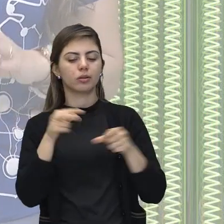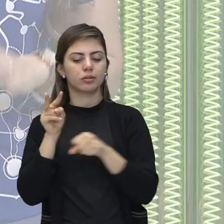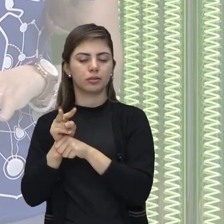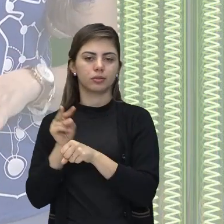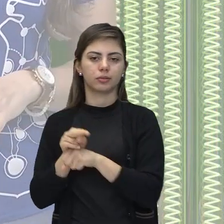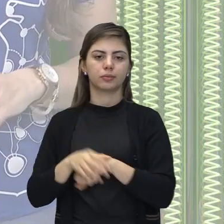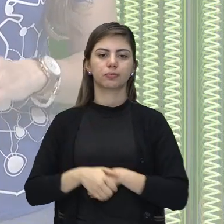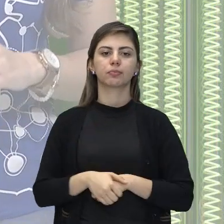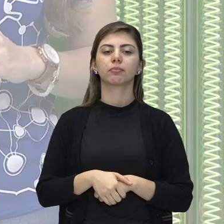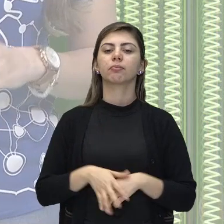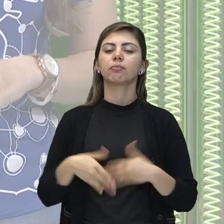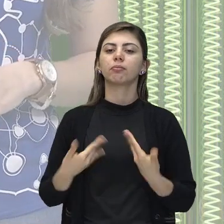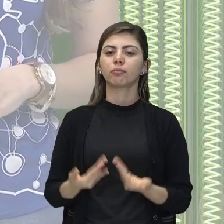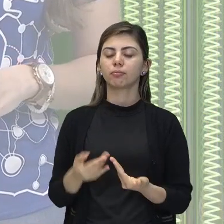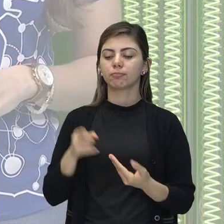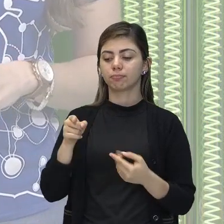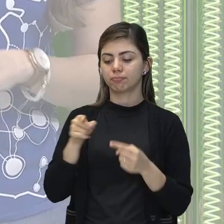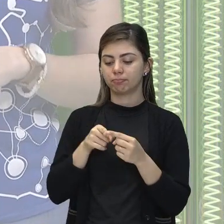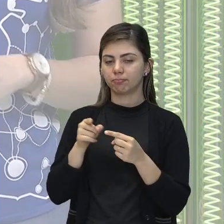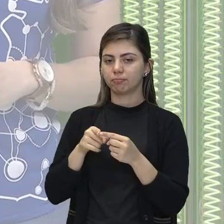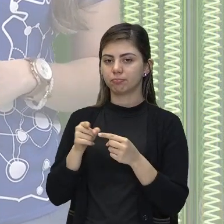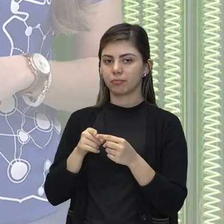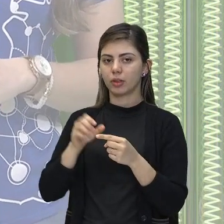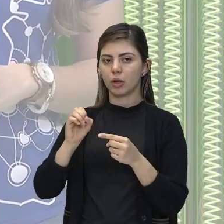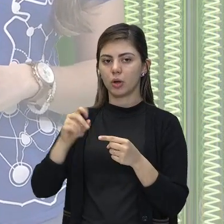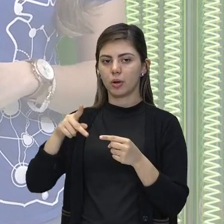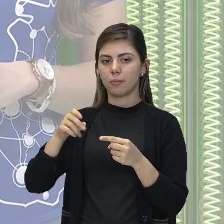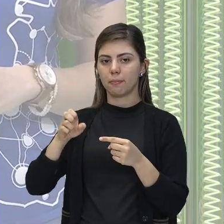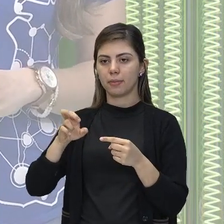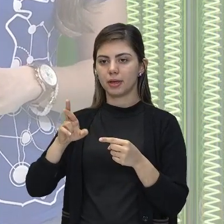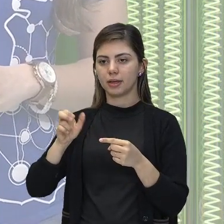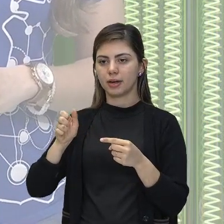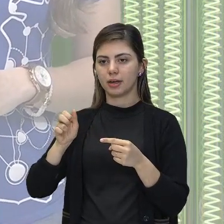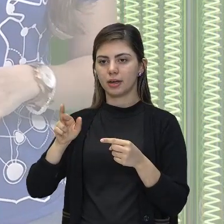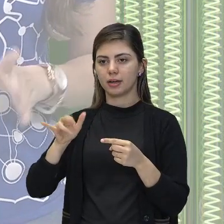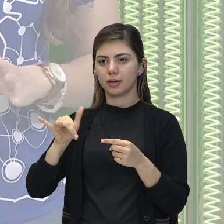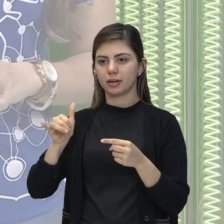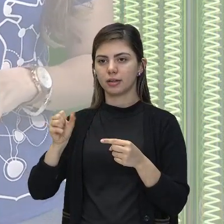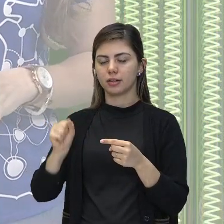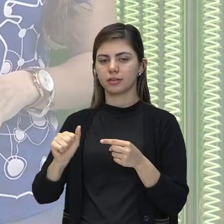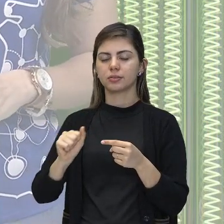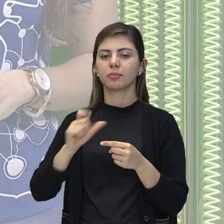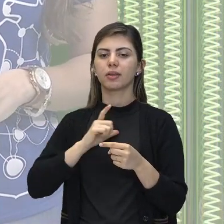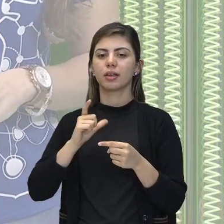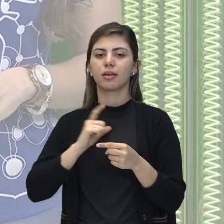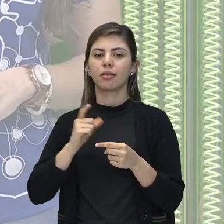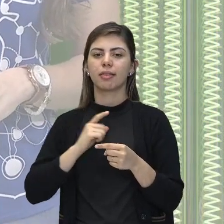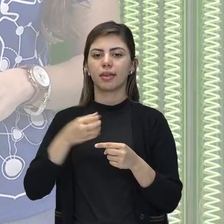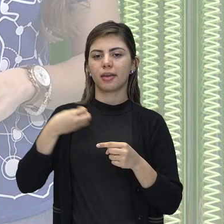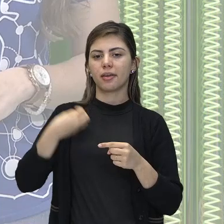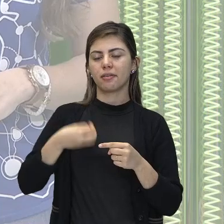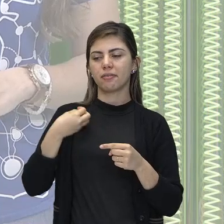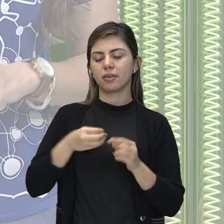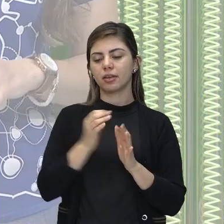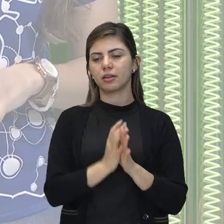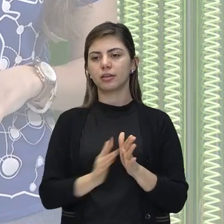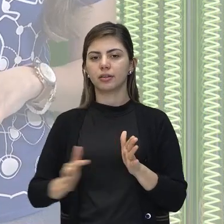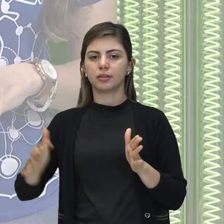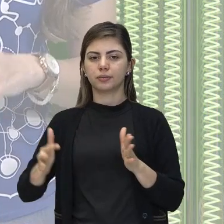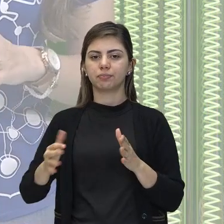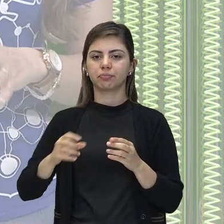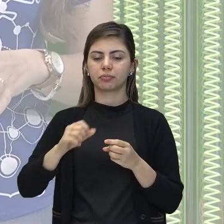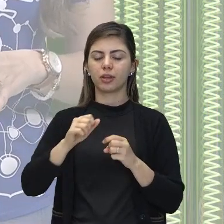operárias, elas vivem em média, como a gente pode observar aqui, 6 semanas. E elas têm